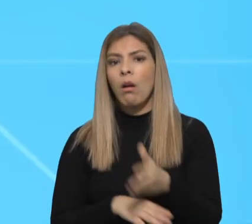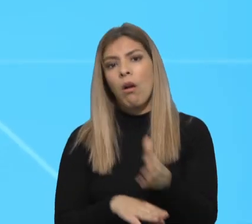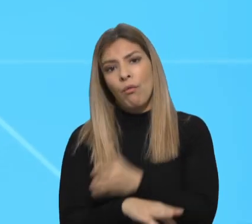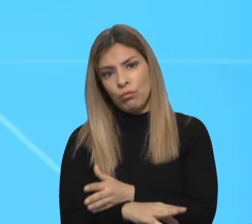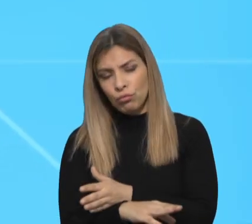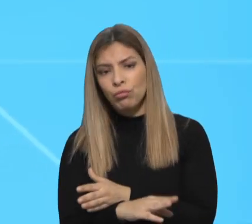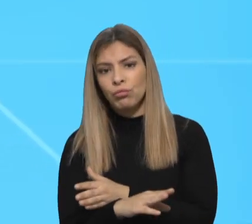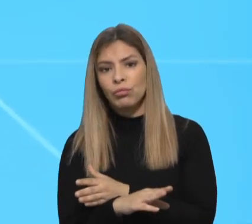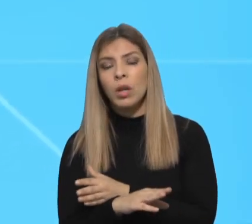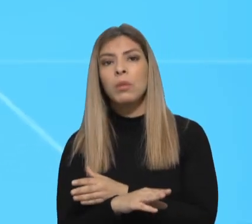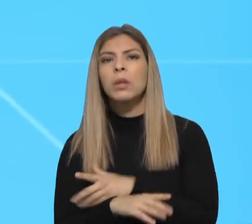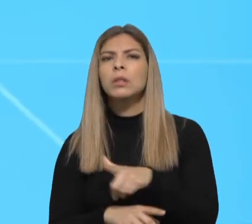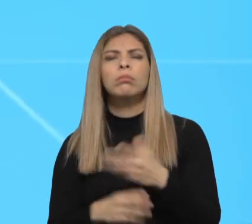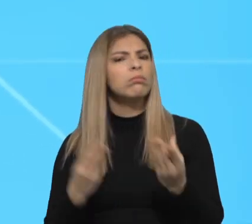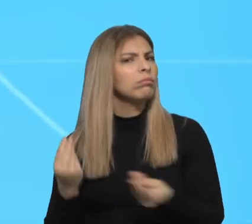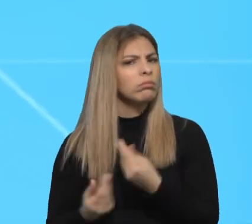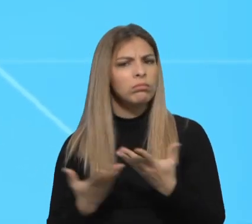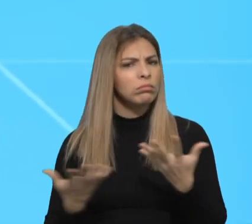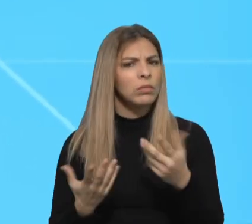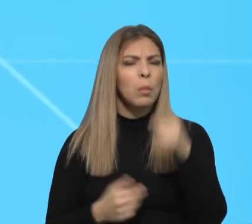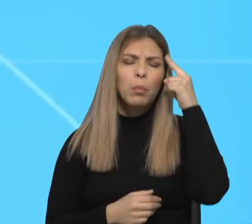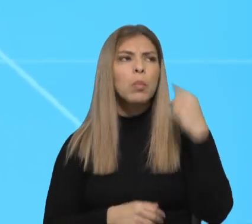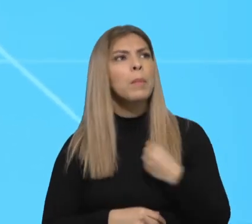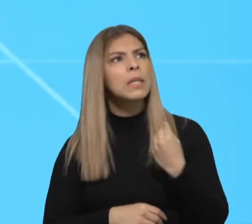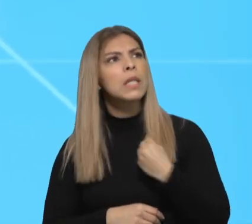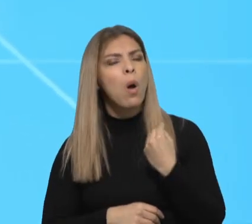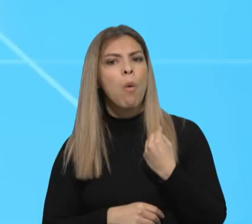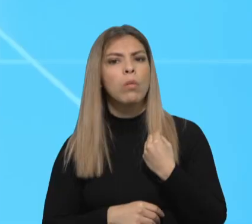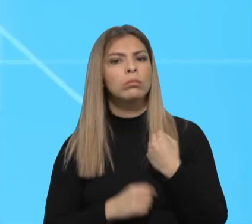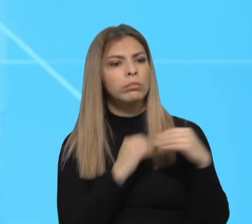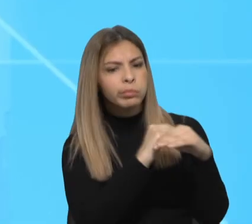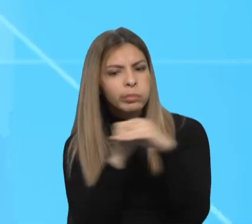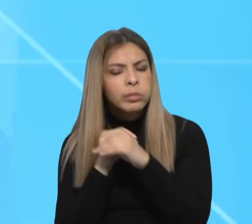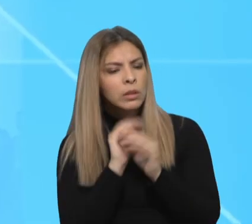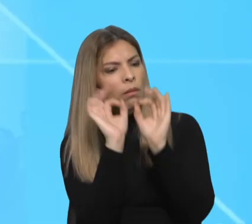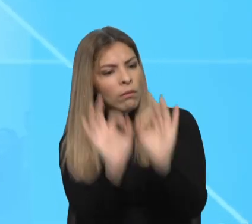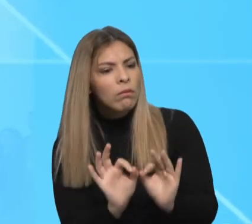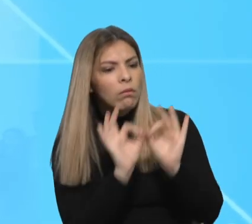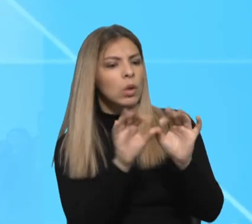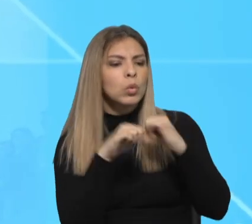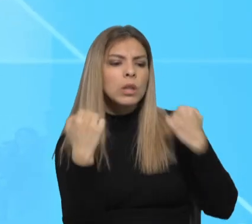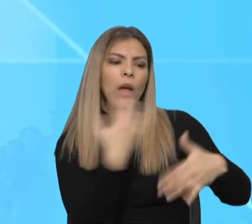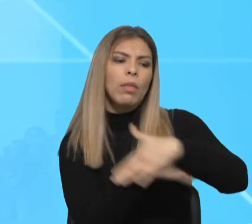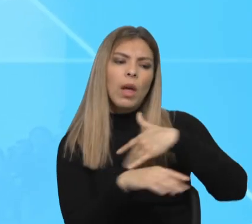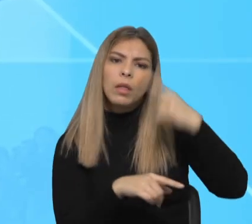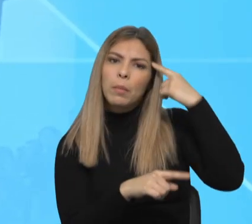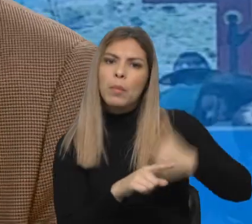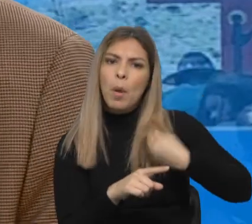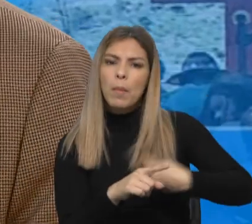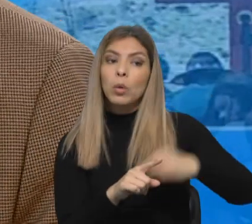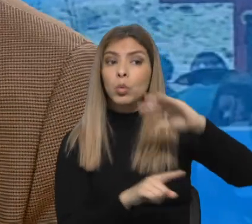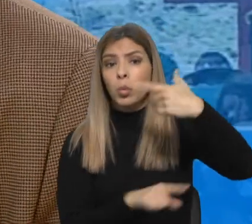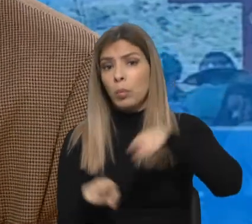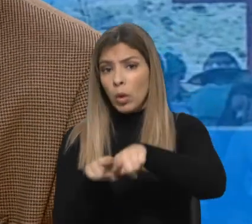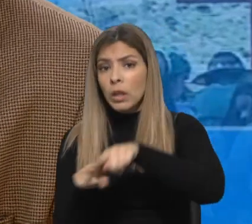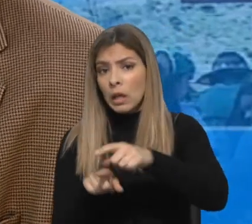No meio de tudo isto, onde é que está, afinal, a preocupação com o bem comum, que devia ser central na política, não é? Sim,